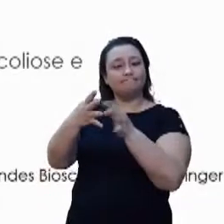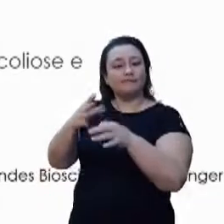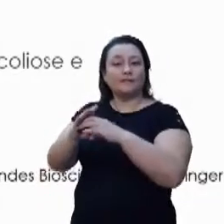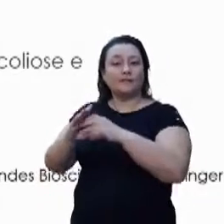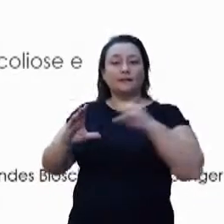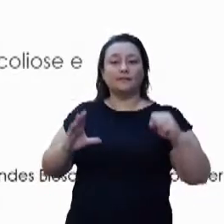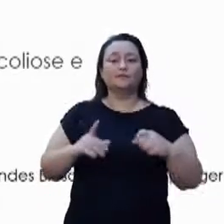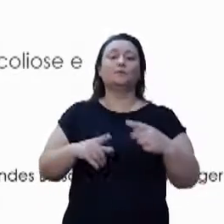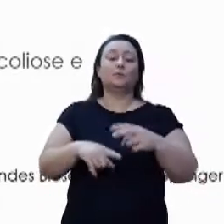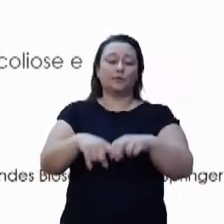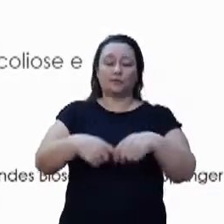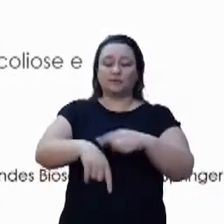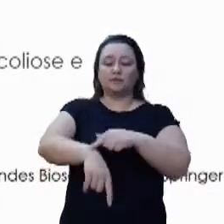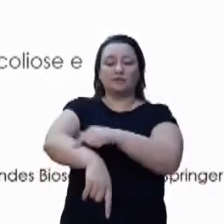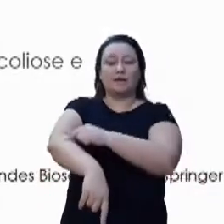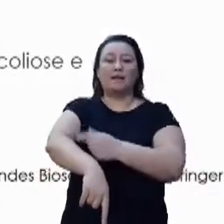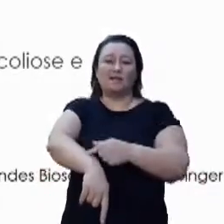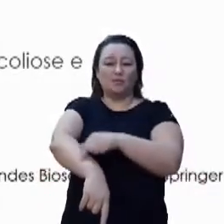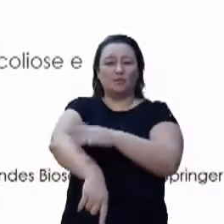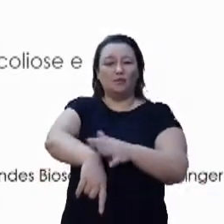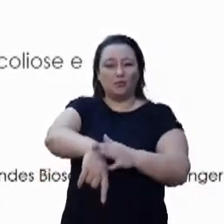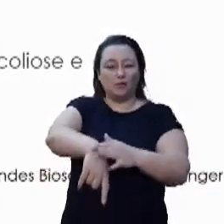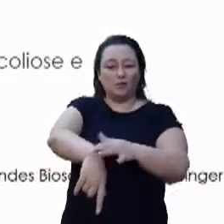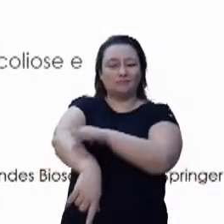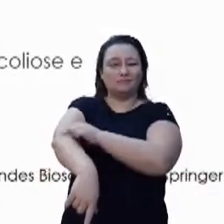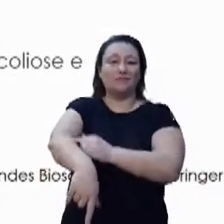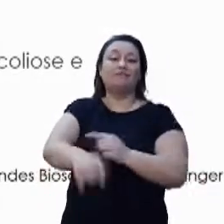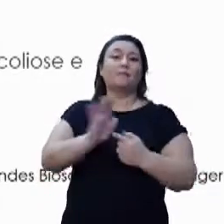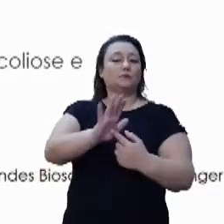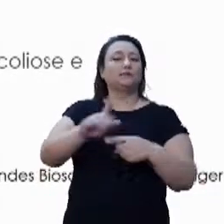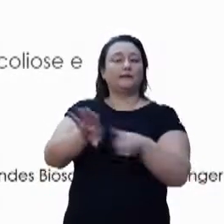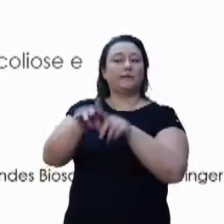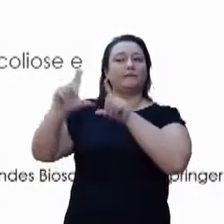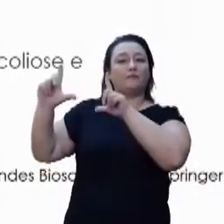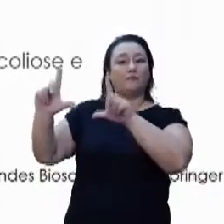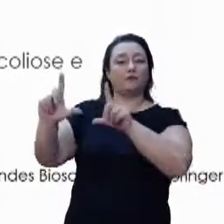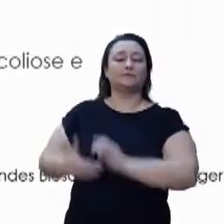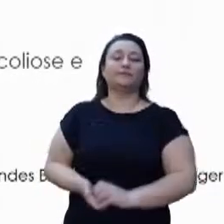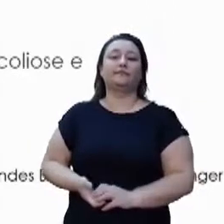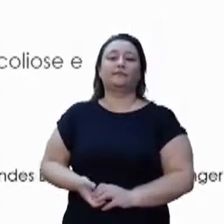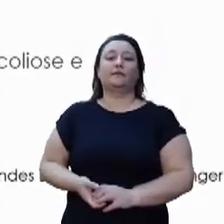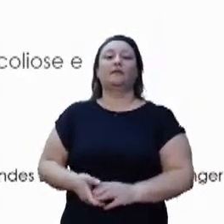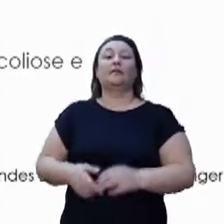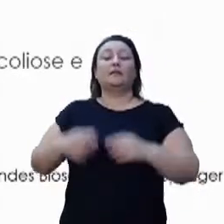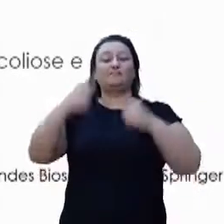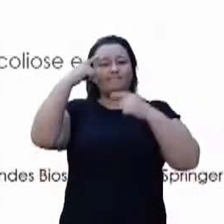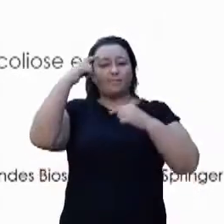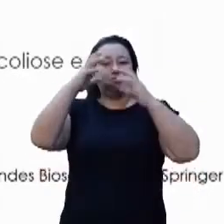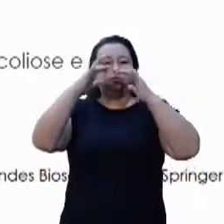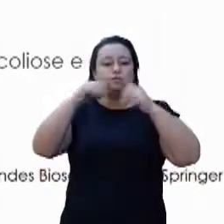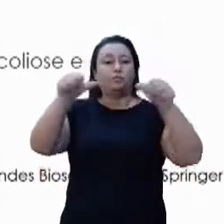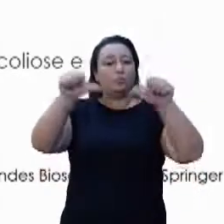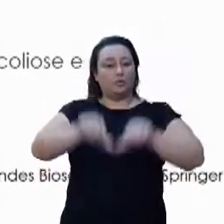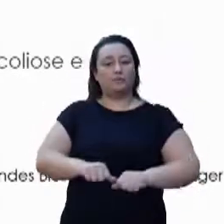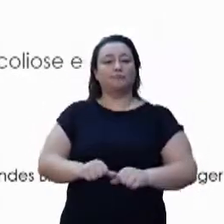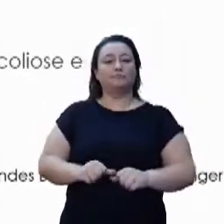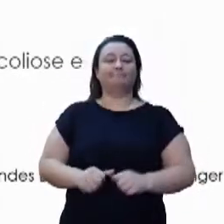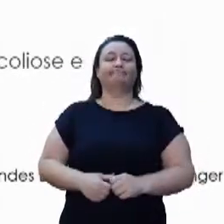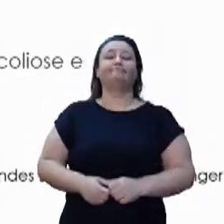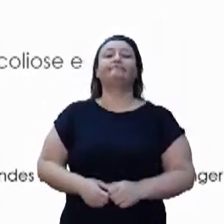por ictiose, uma alteração de pele, também que a gente vai mostrar mais à frente, déficit intelectual e paraparesia espástica,